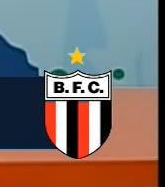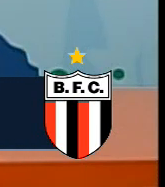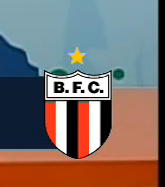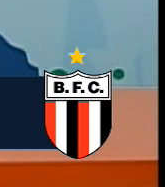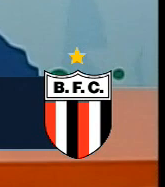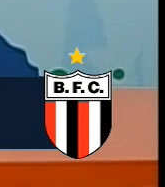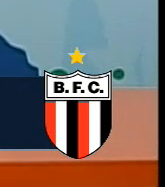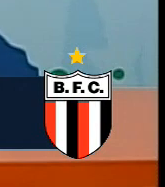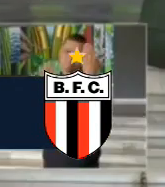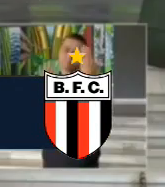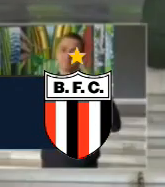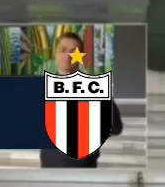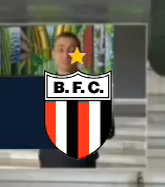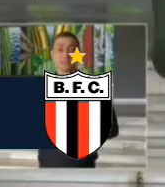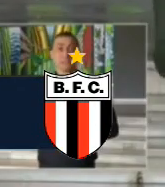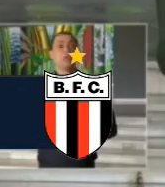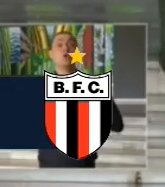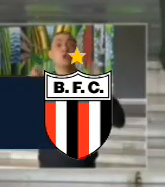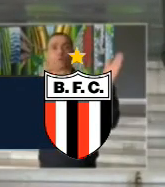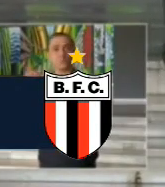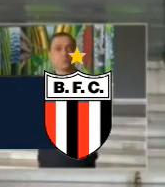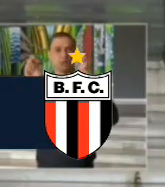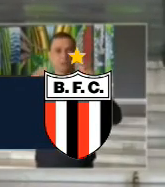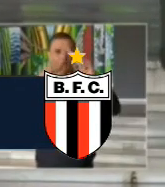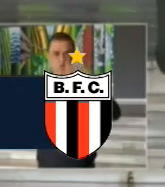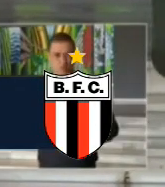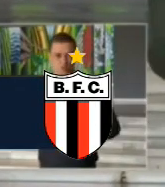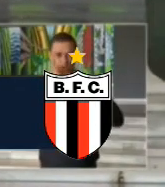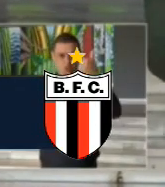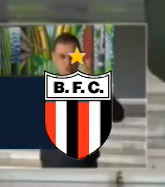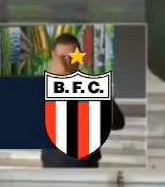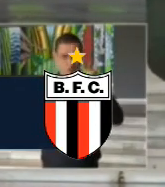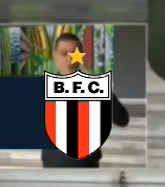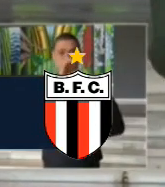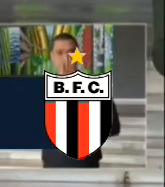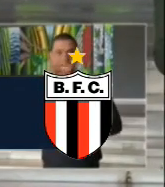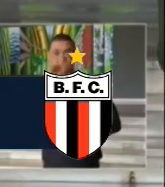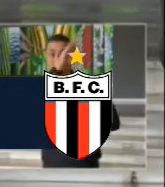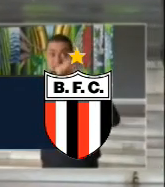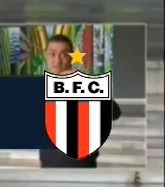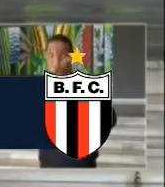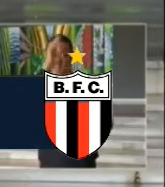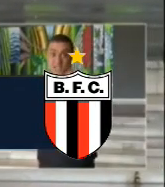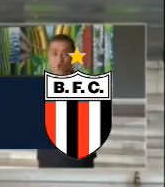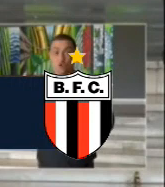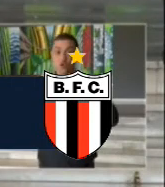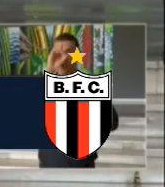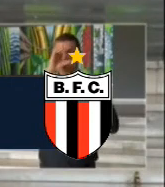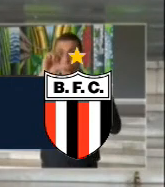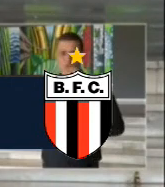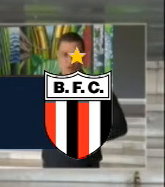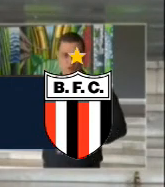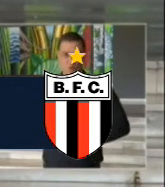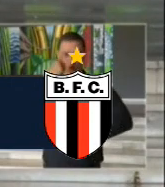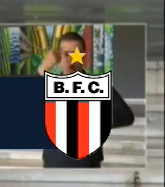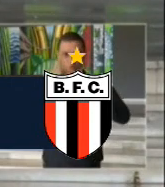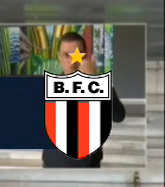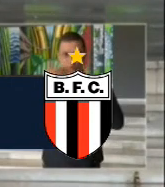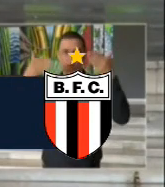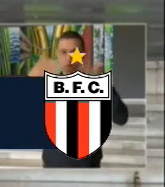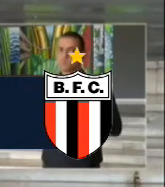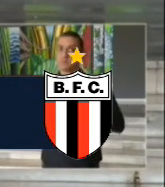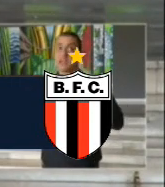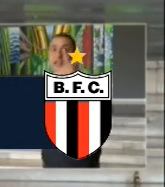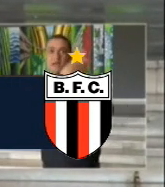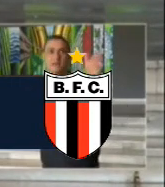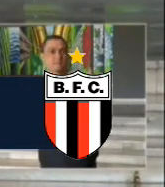Bora lá. Em relação à CBF e ao futebol, a decisão da CBF de voltar no dia 9 de agosto, não houve